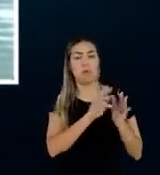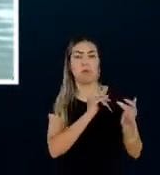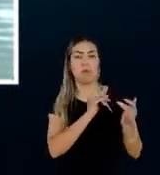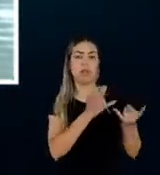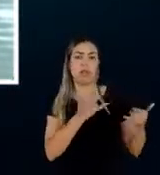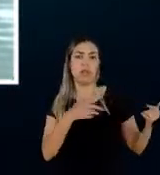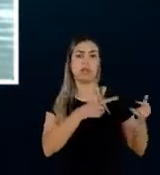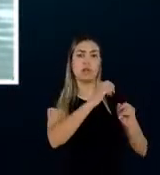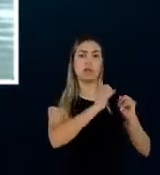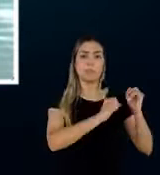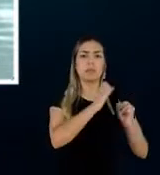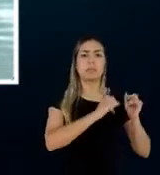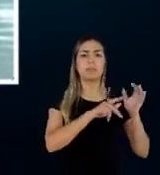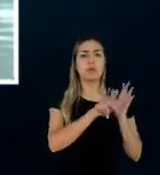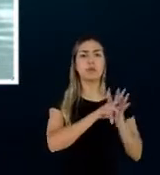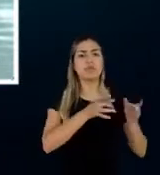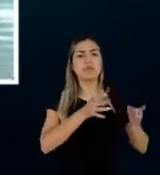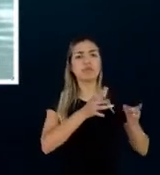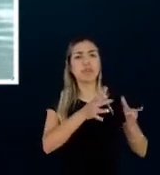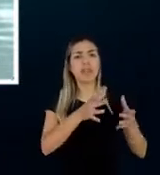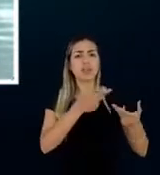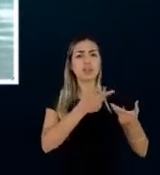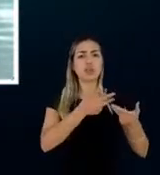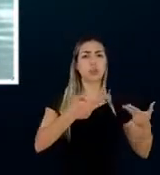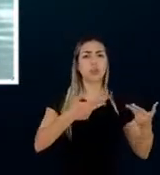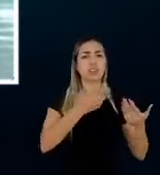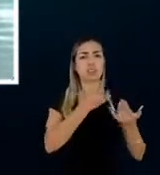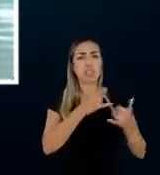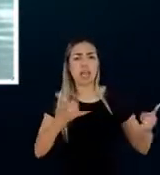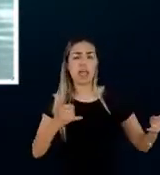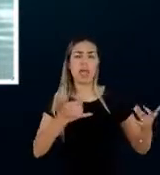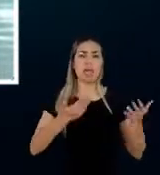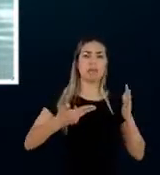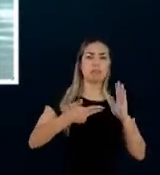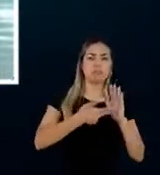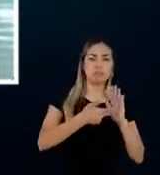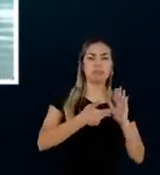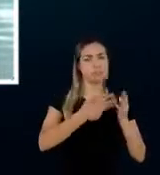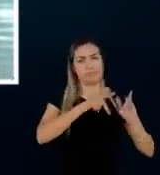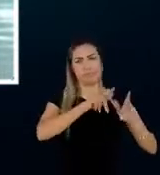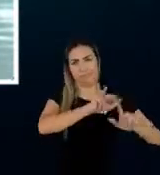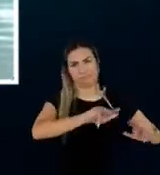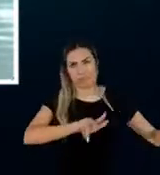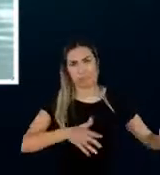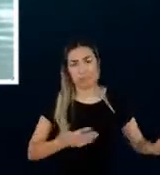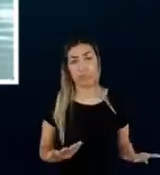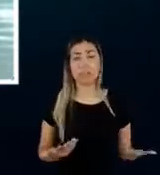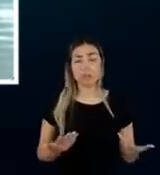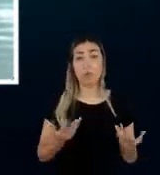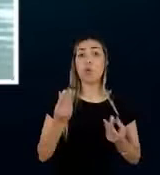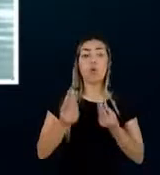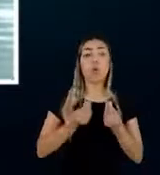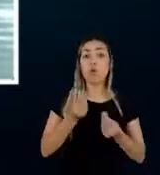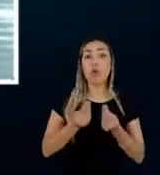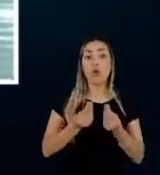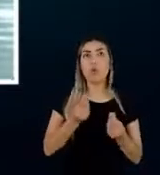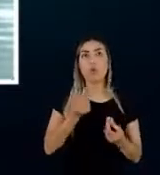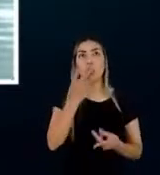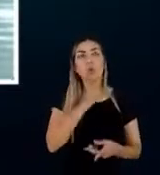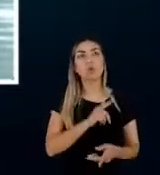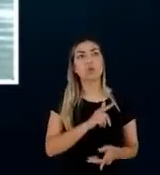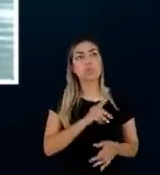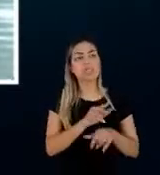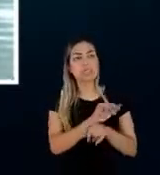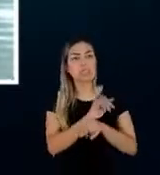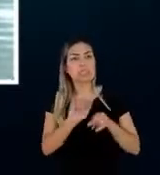empresas eletrodomésticas, as empresas de motores, geradores, cabos, etc. Como é que a gente pode aumentar